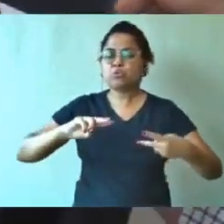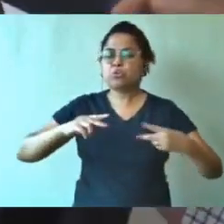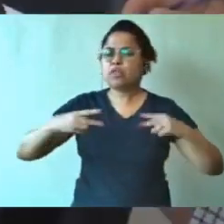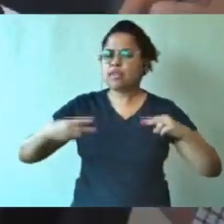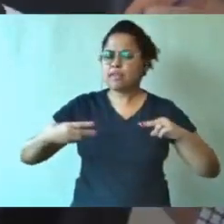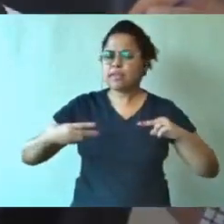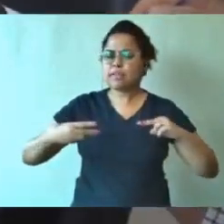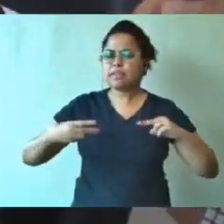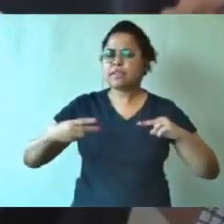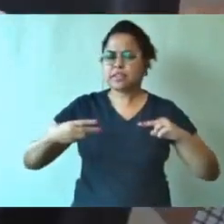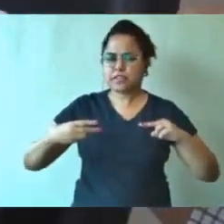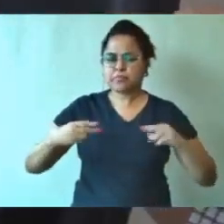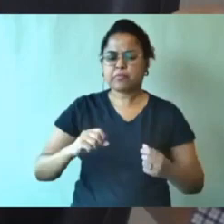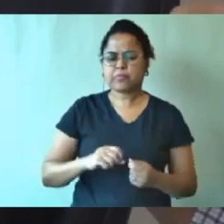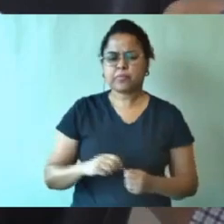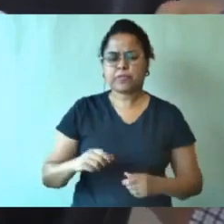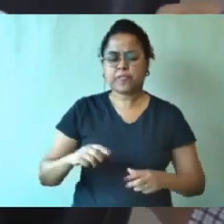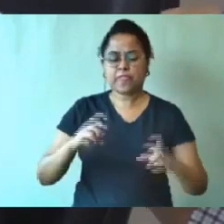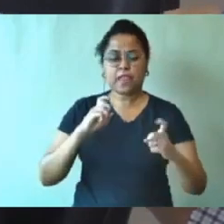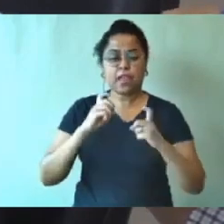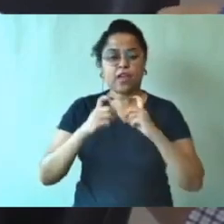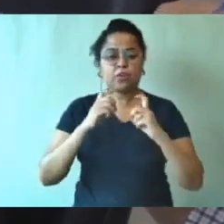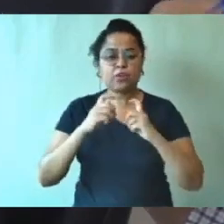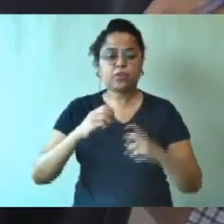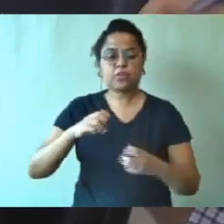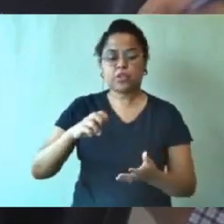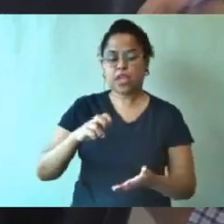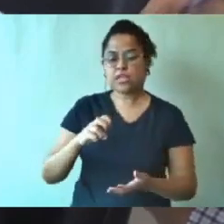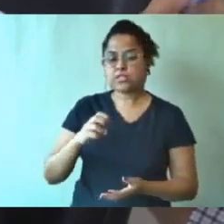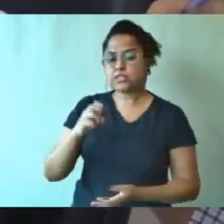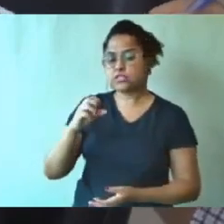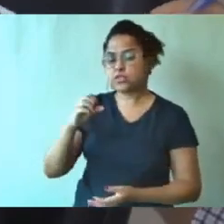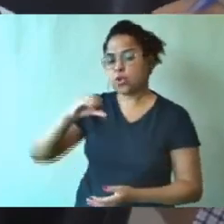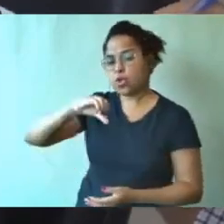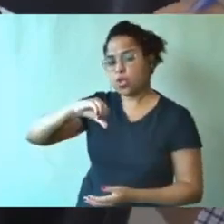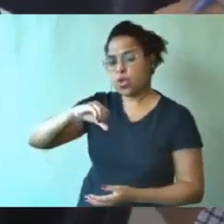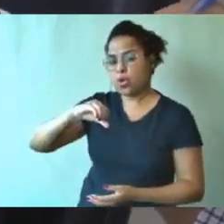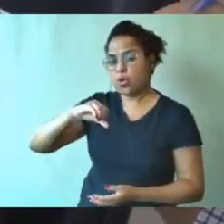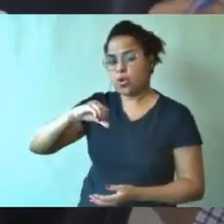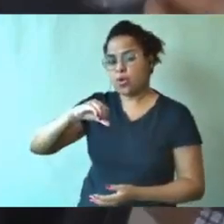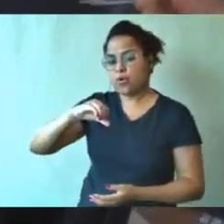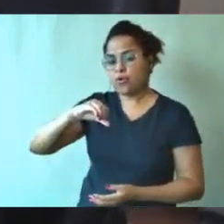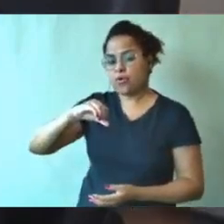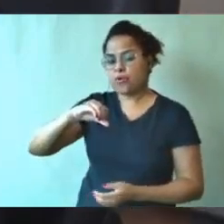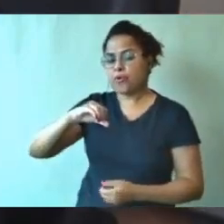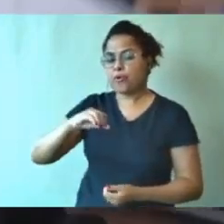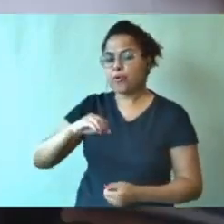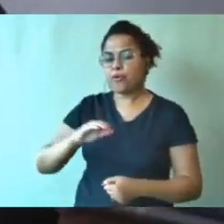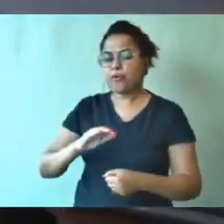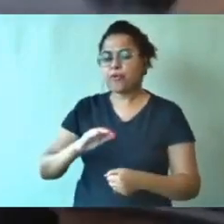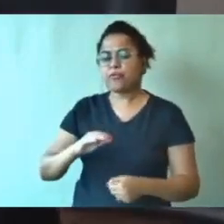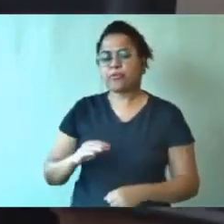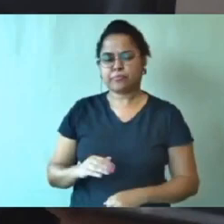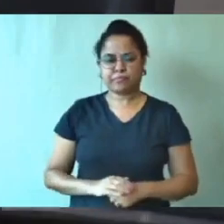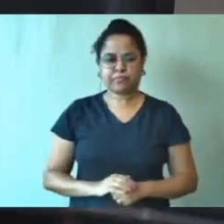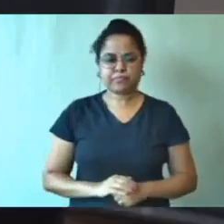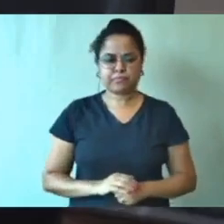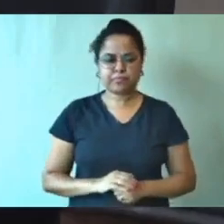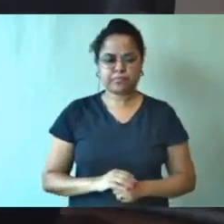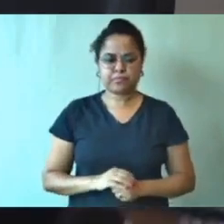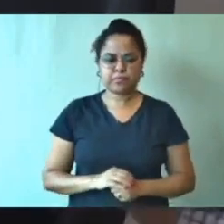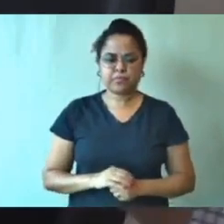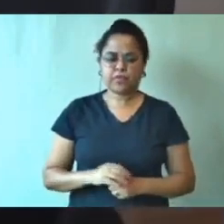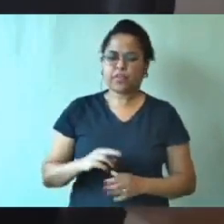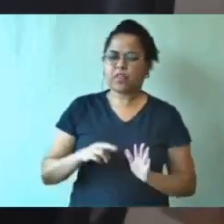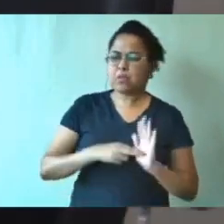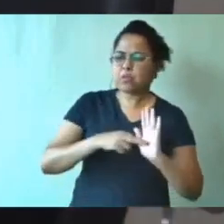dia 28/12/2023, às 9 da manhã, de autoria do senhor Rubens Lessa de Carvalho, representado por seus advogados. Bem,